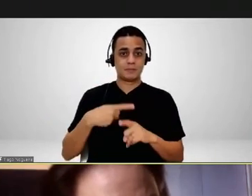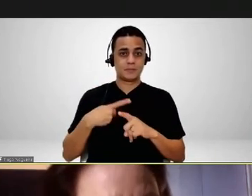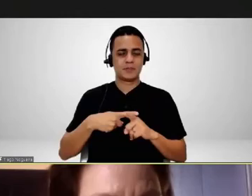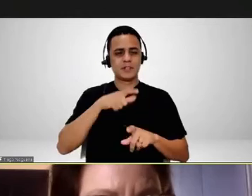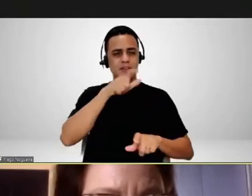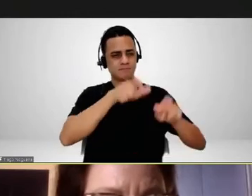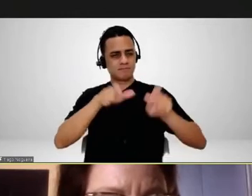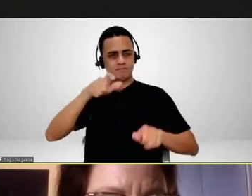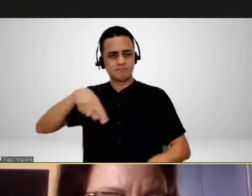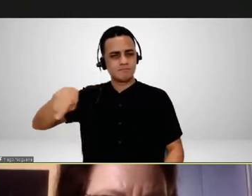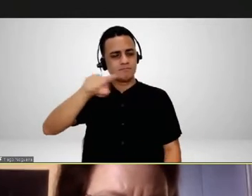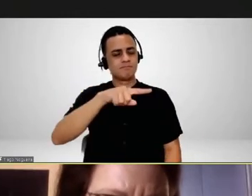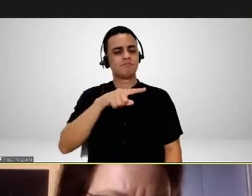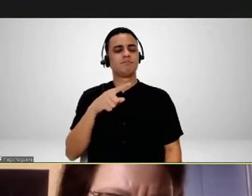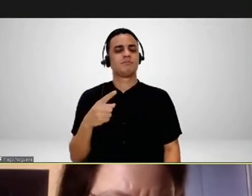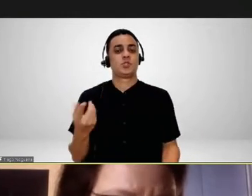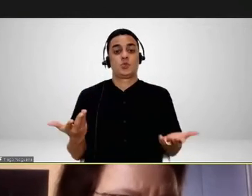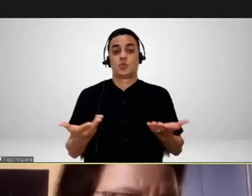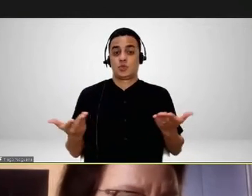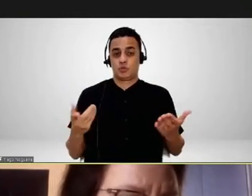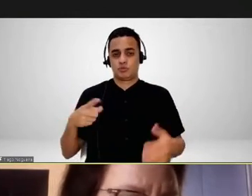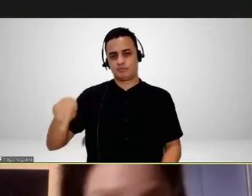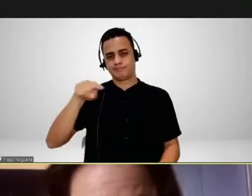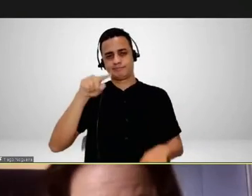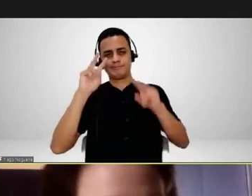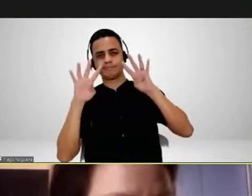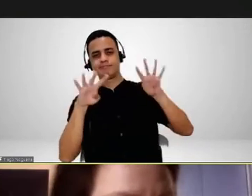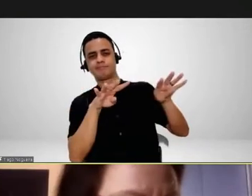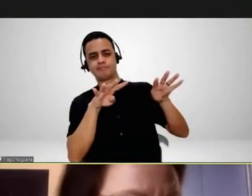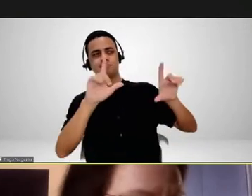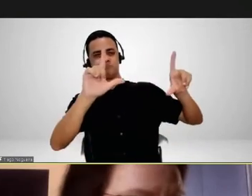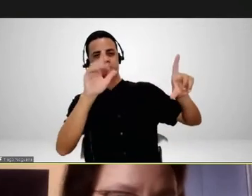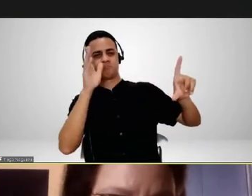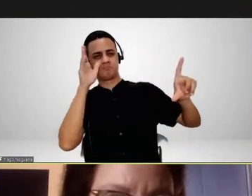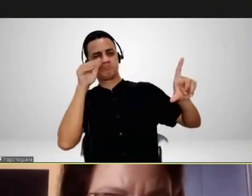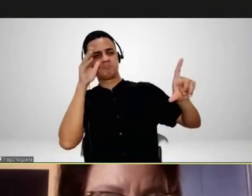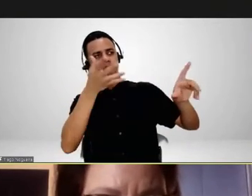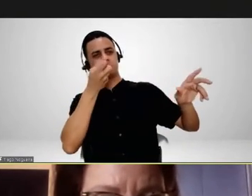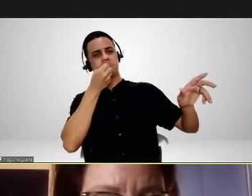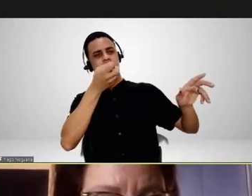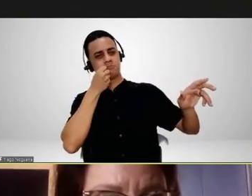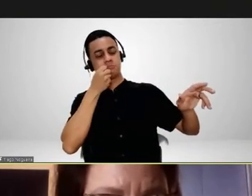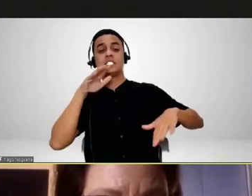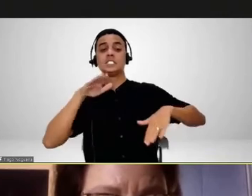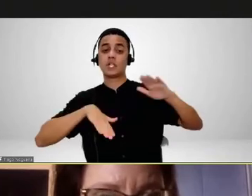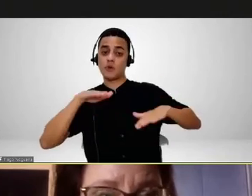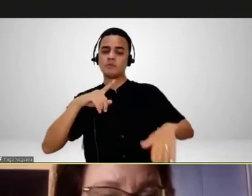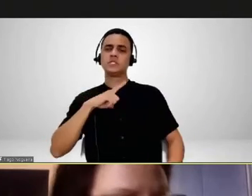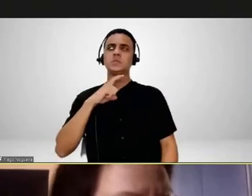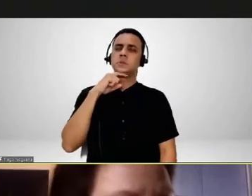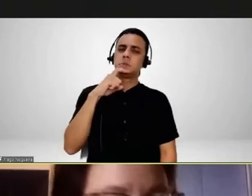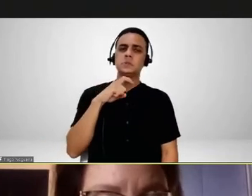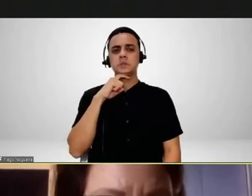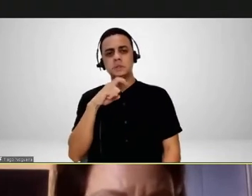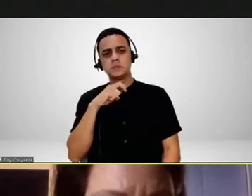estão nos ouvindo e vendo, elas provavelmente devem ter perguntas,